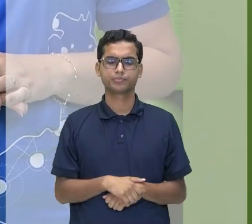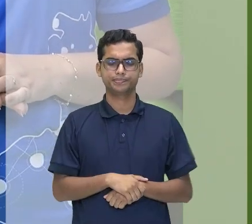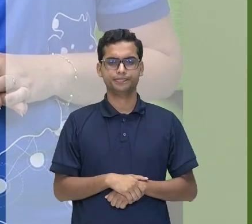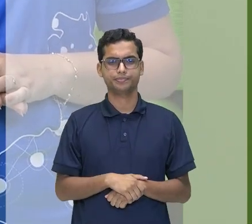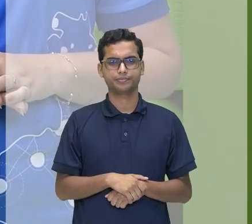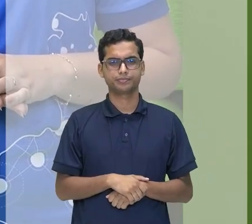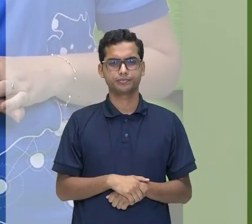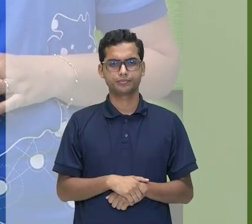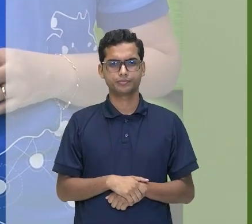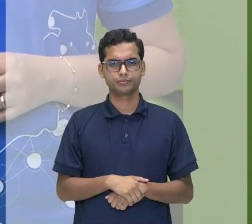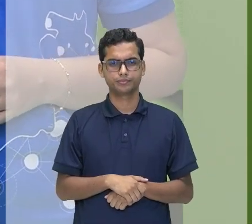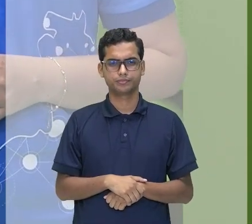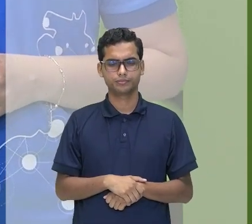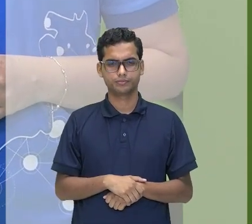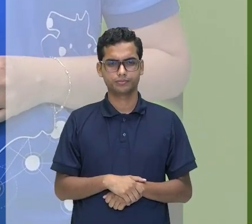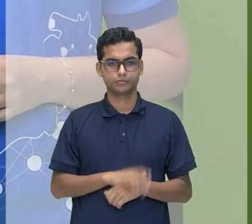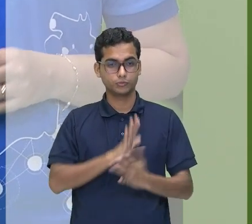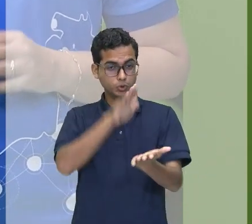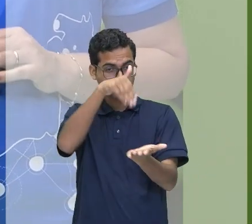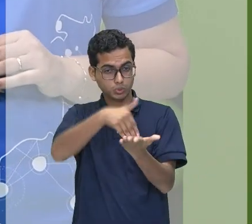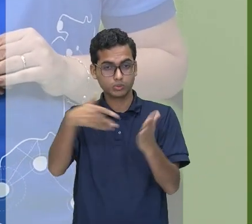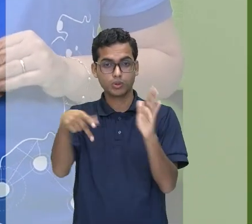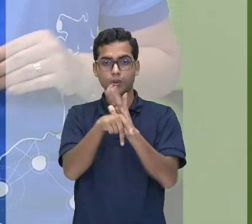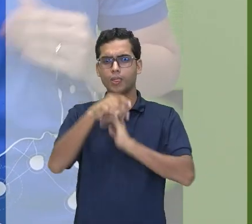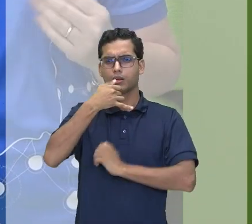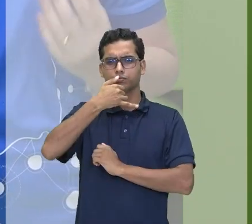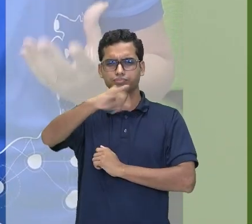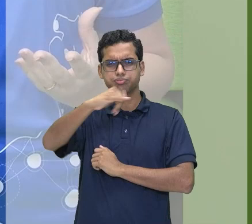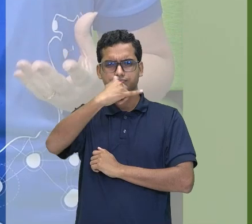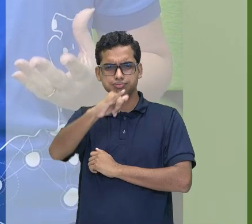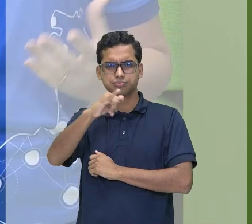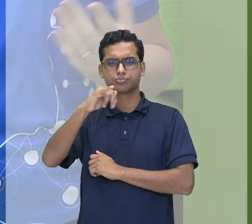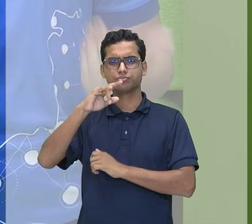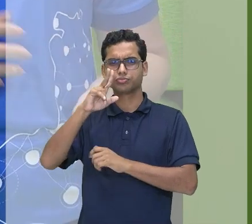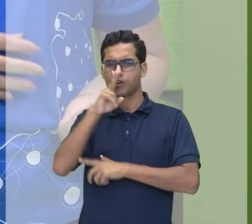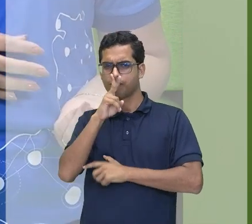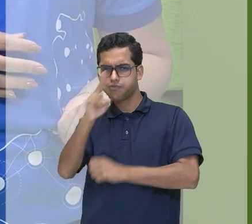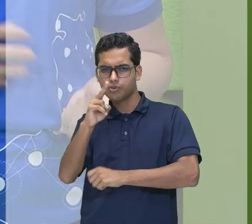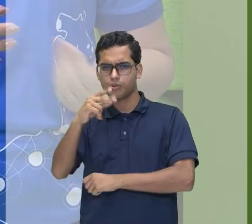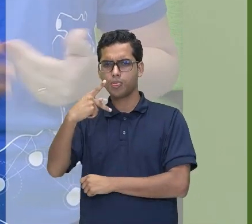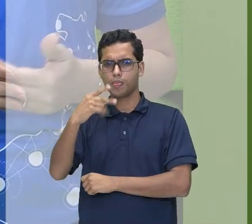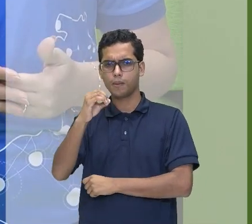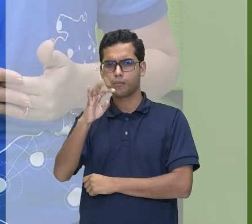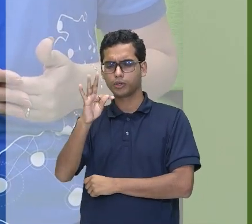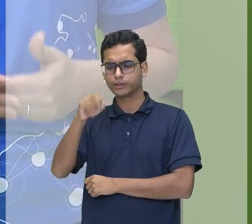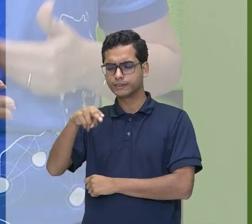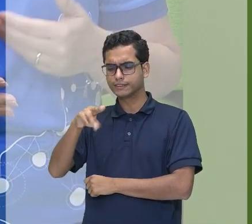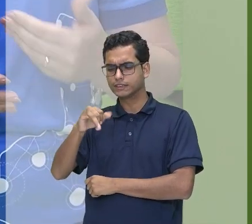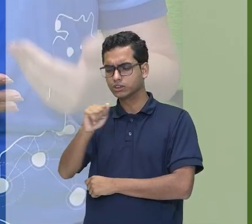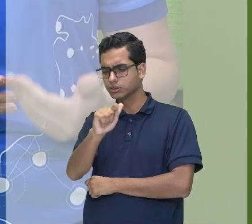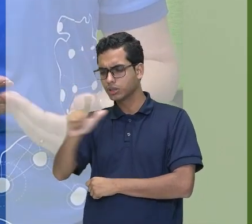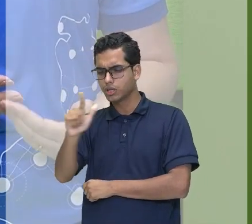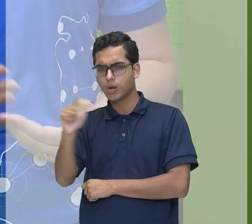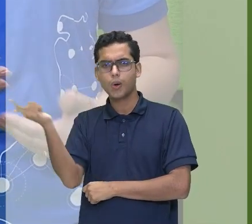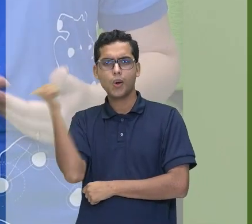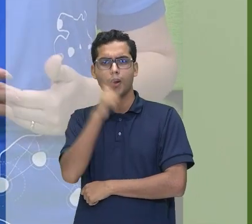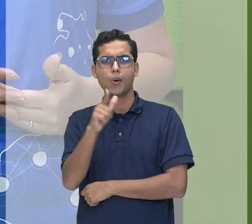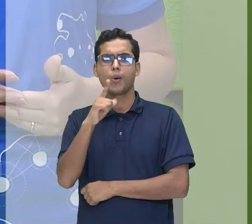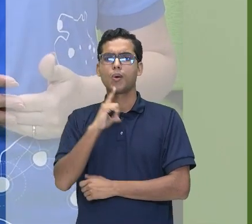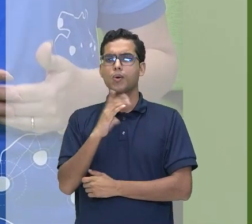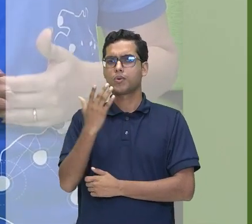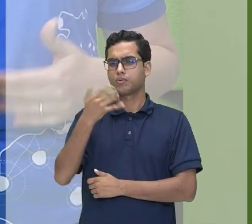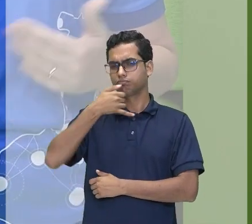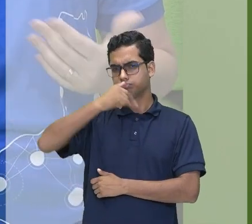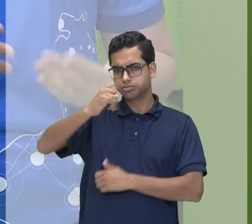energia potencial. Então, a energia potencial ela é uma forma de energia que pode ser armazenada por